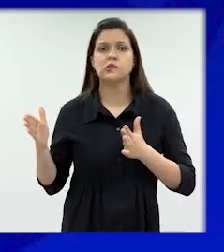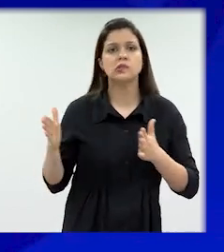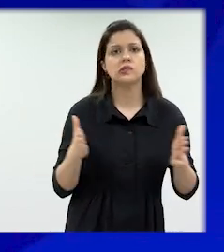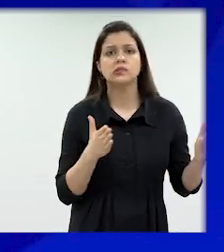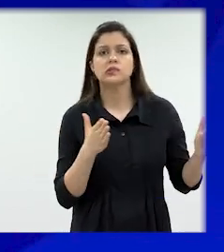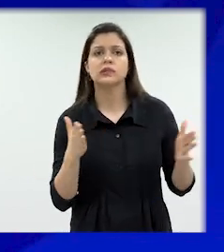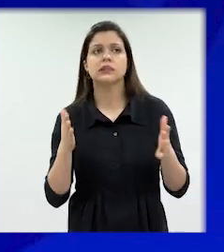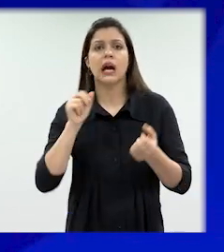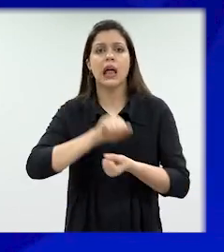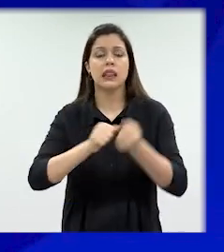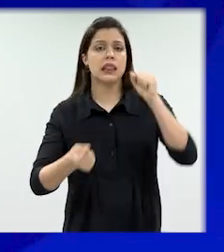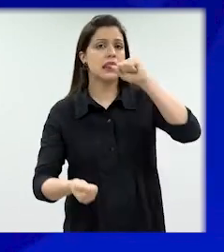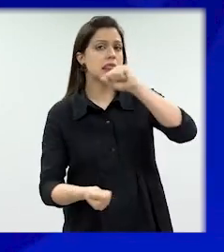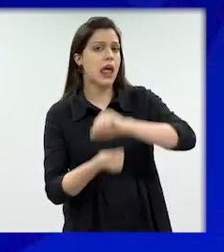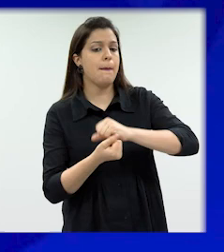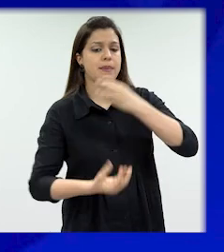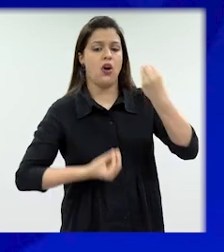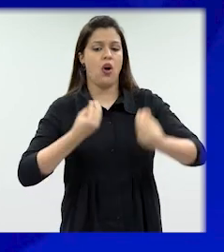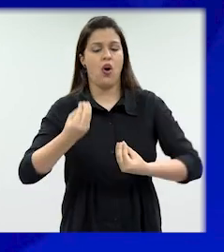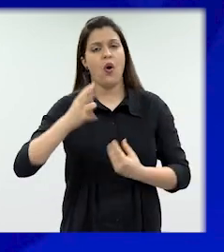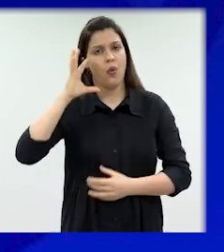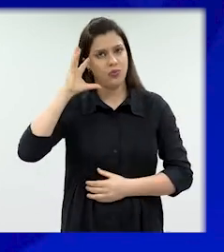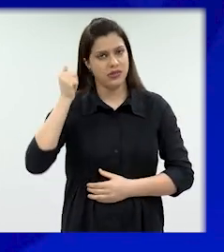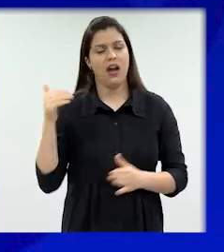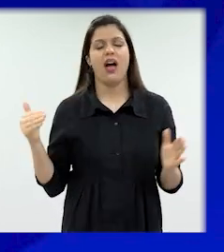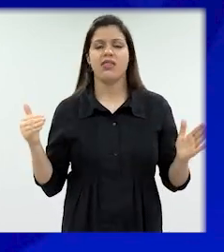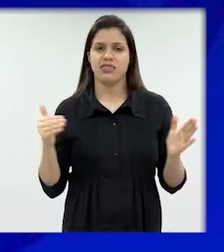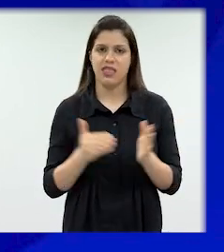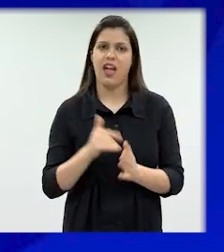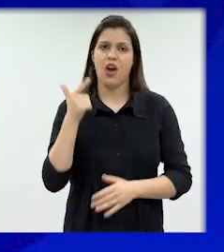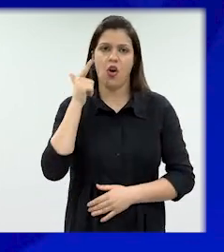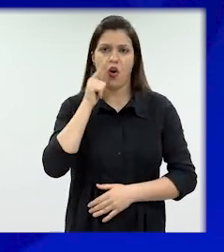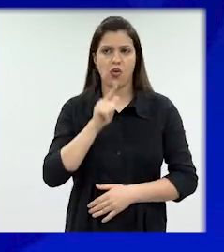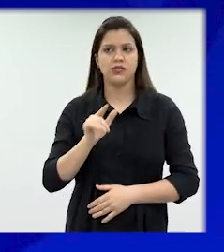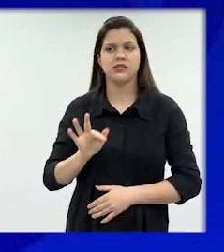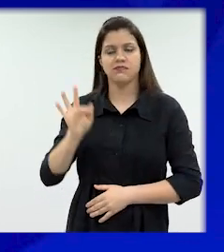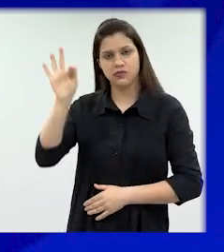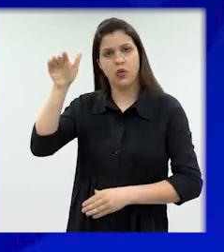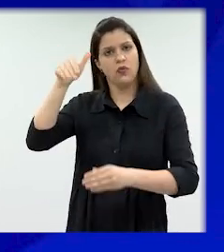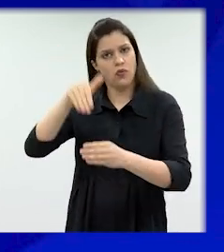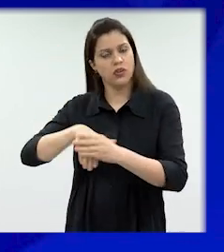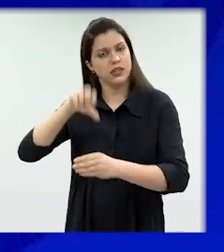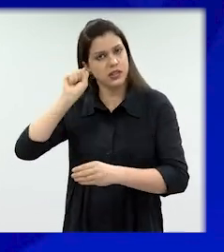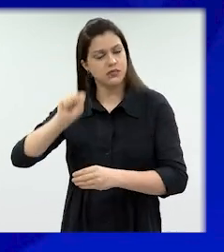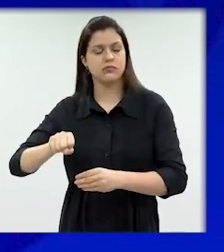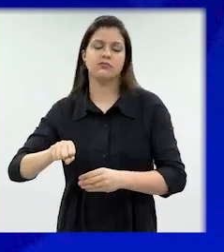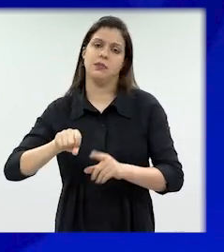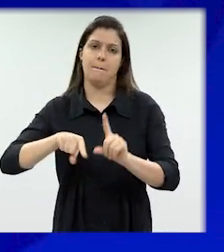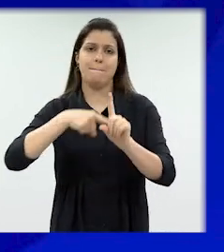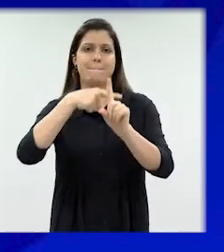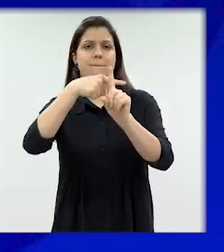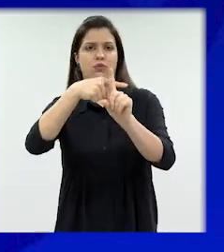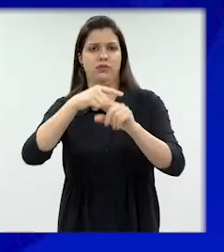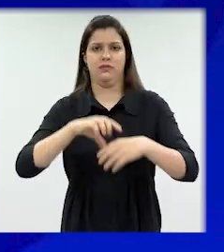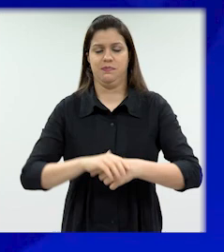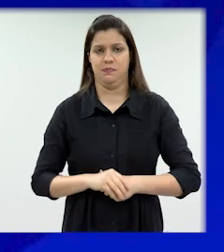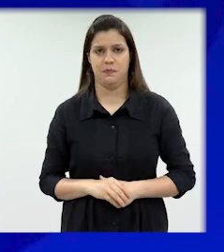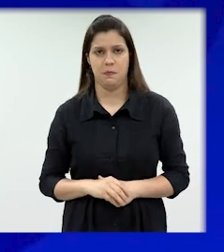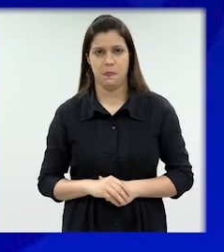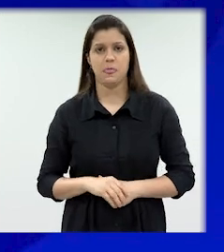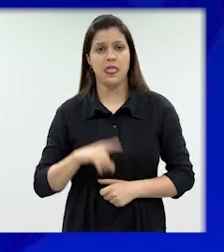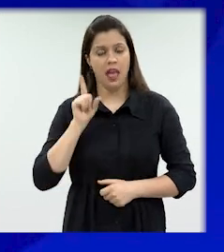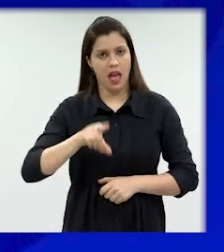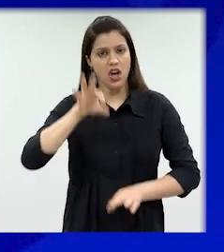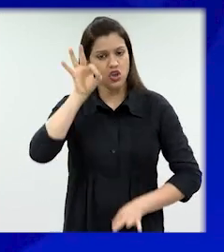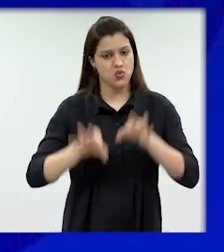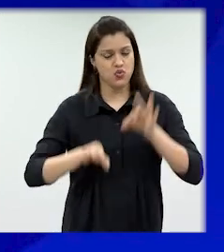vamos acarpetando esse caminho até chegar ao dia da eleição com um resultado positivo. E isso, a